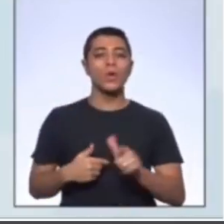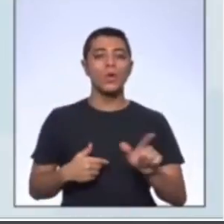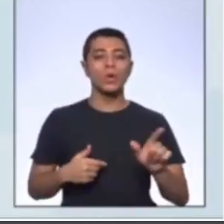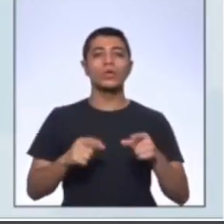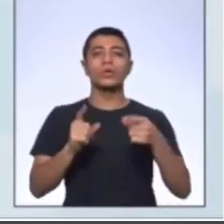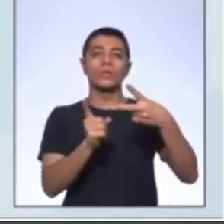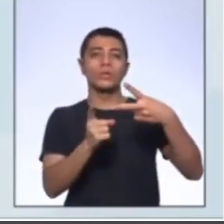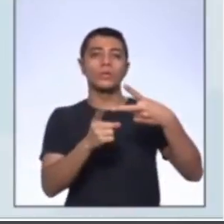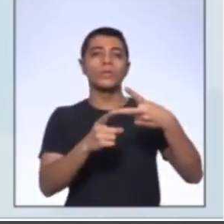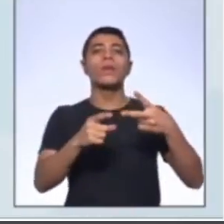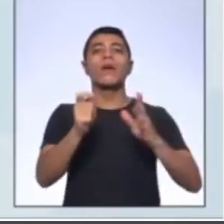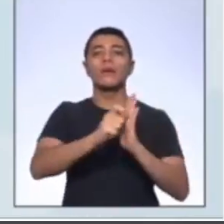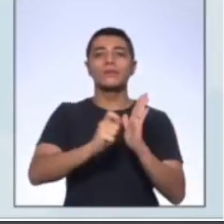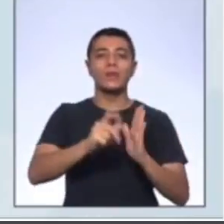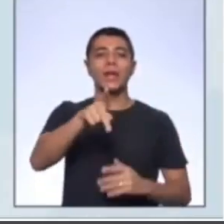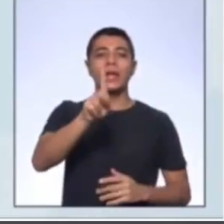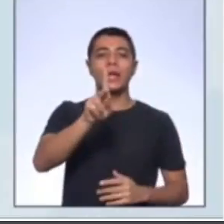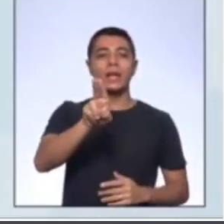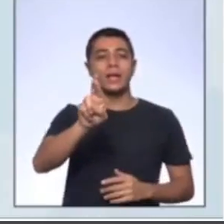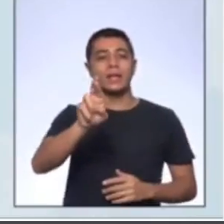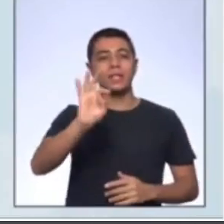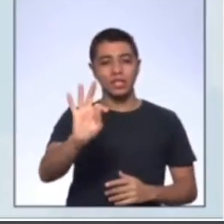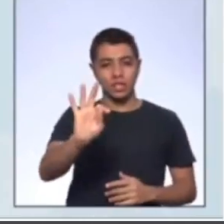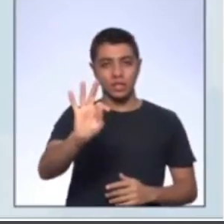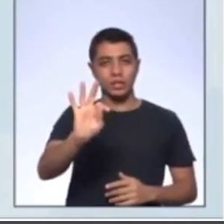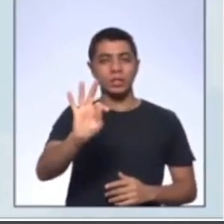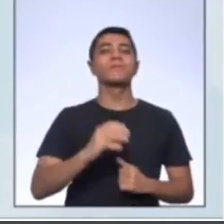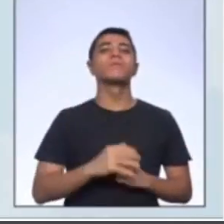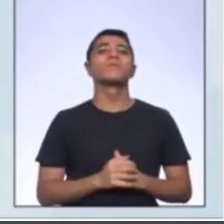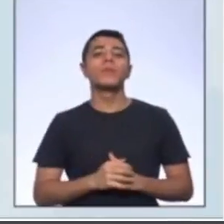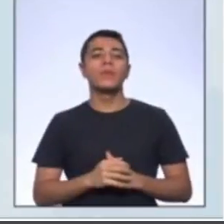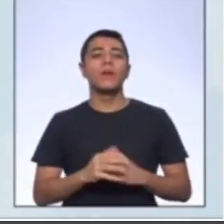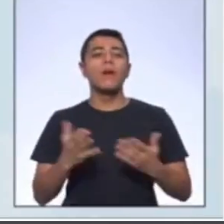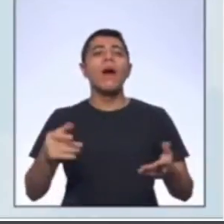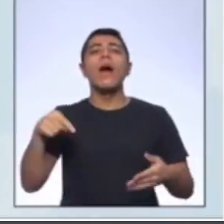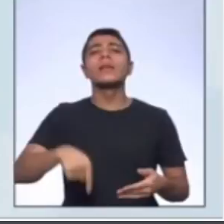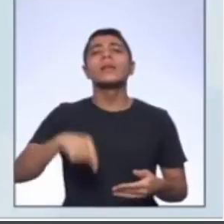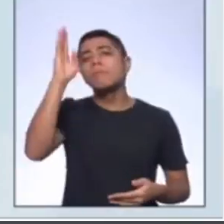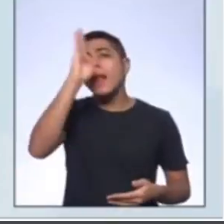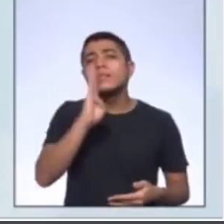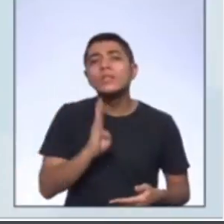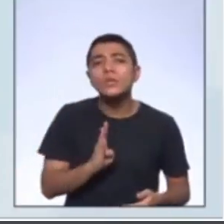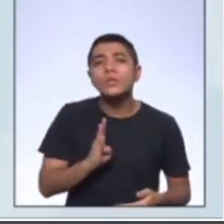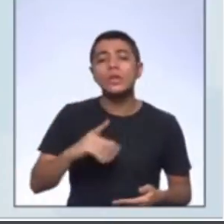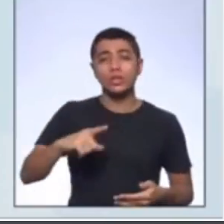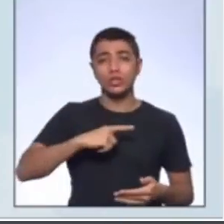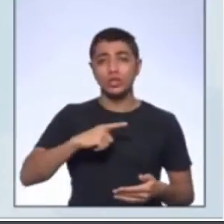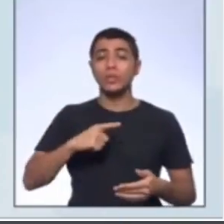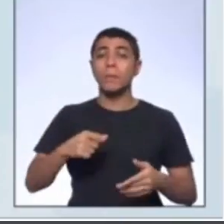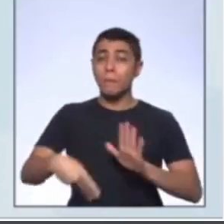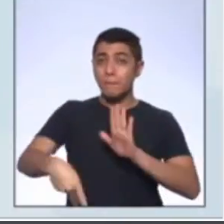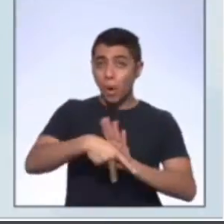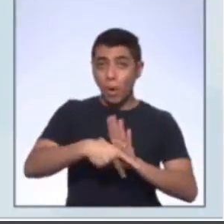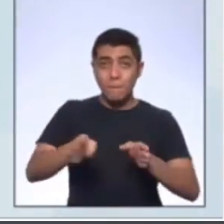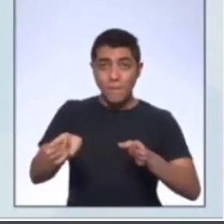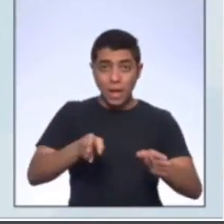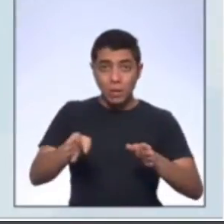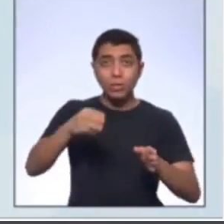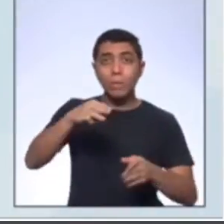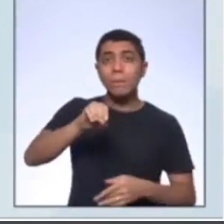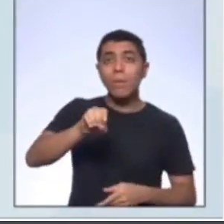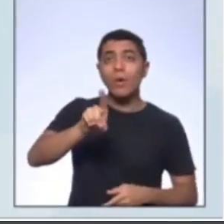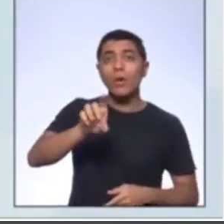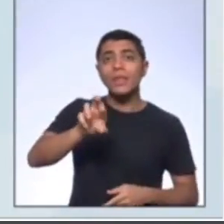poesia aqui no brasil nós temos né os grandes aí modernistas tá mário de andrade